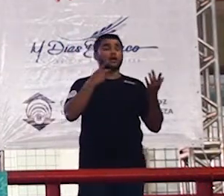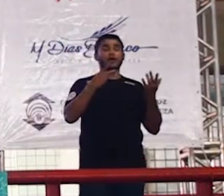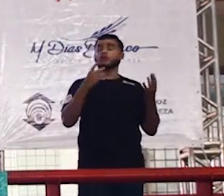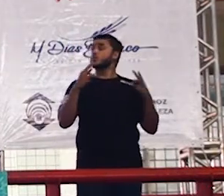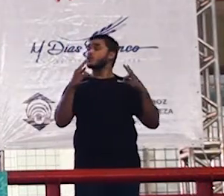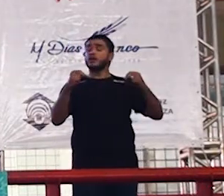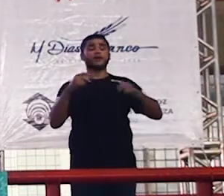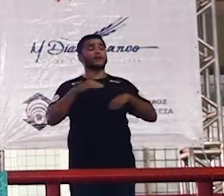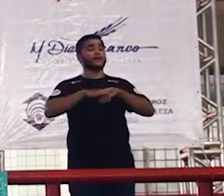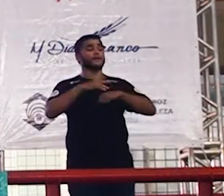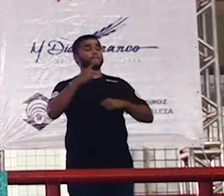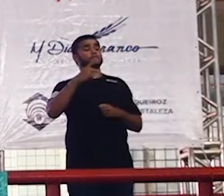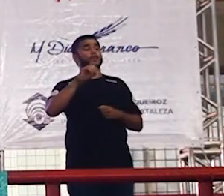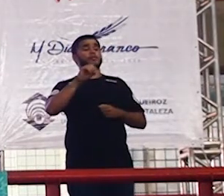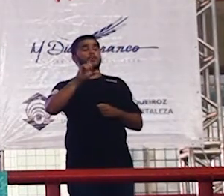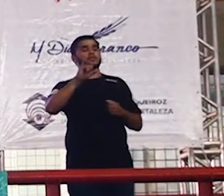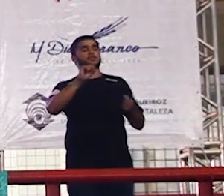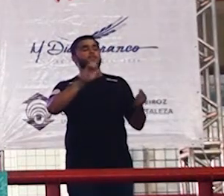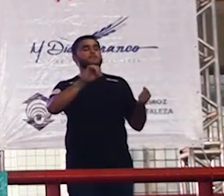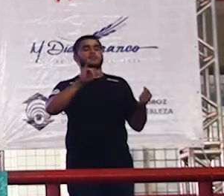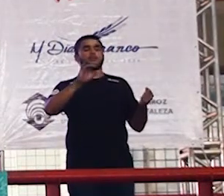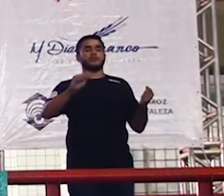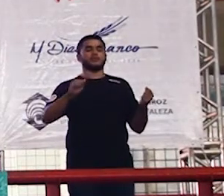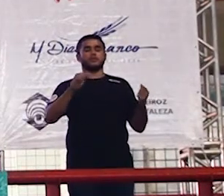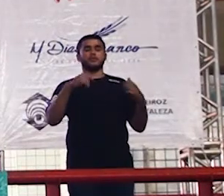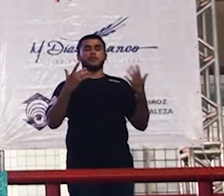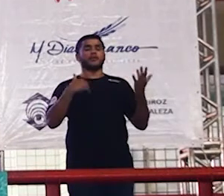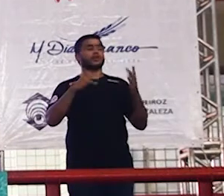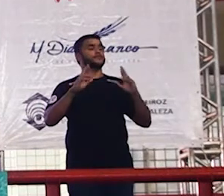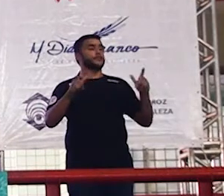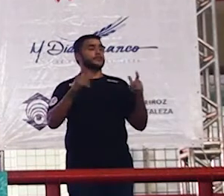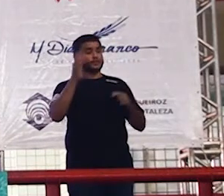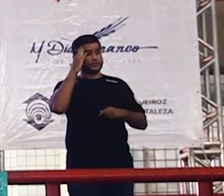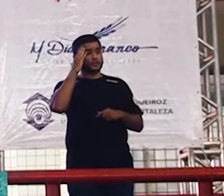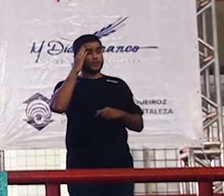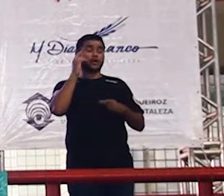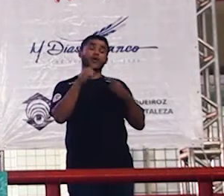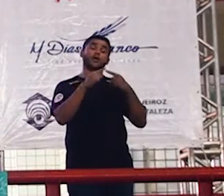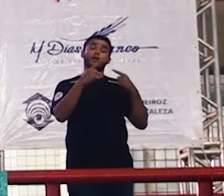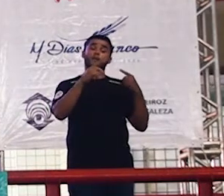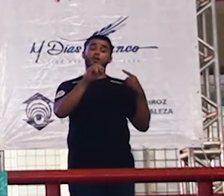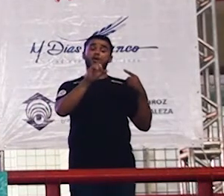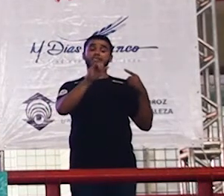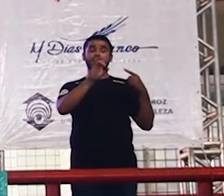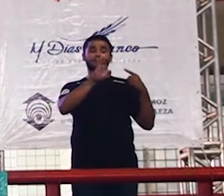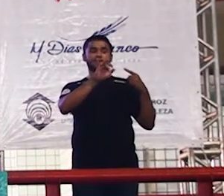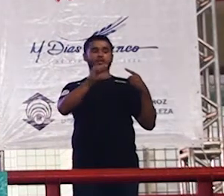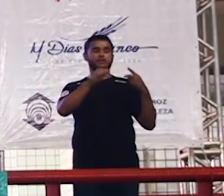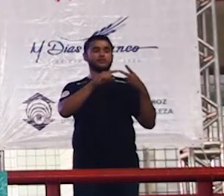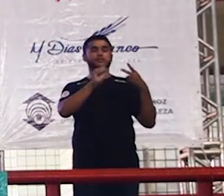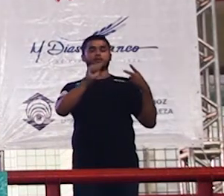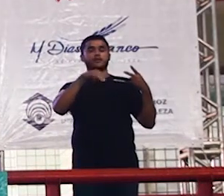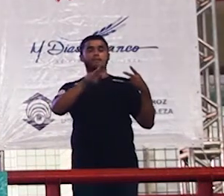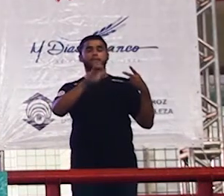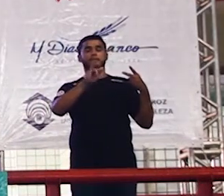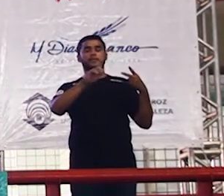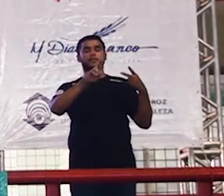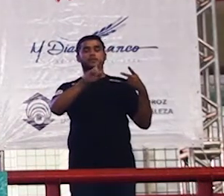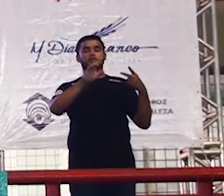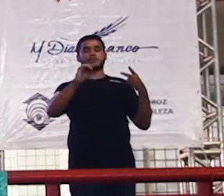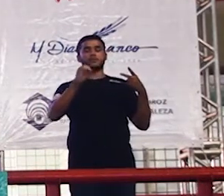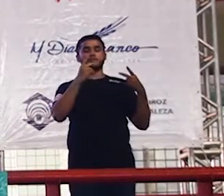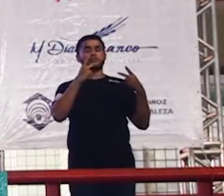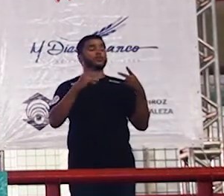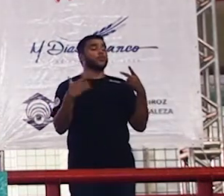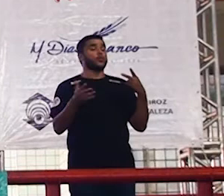de polissemia para ambiguidade? Qual é a diferença de polissemia para ambiguidade? É outro conceito